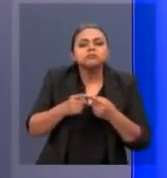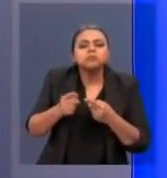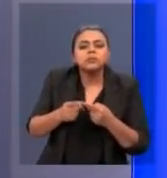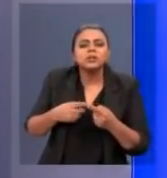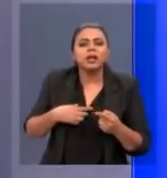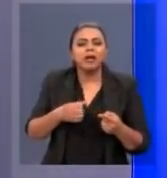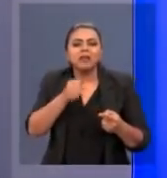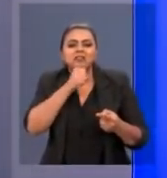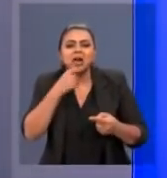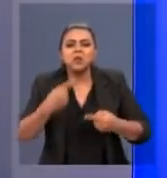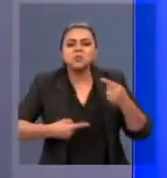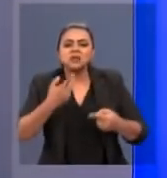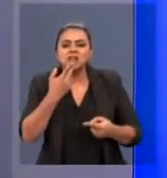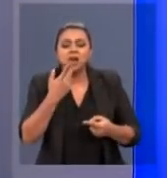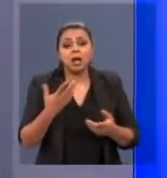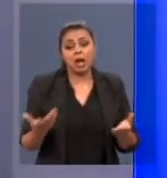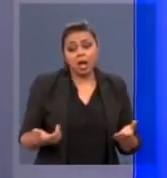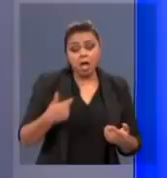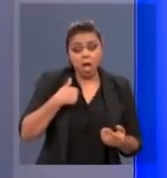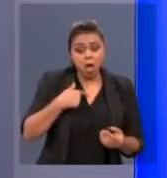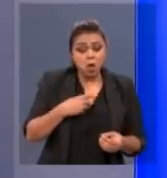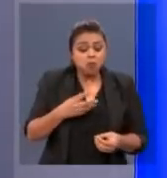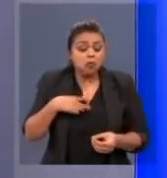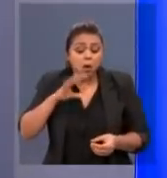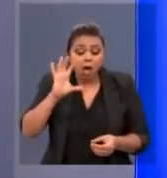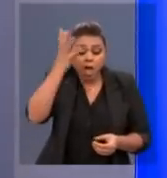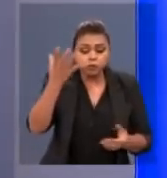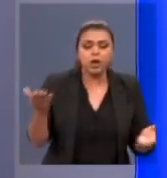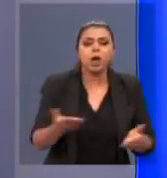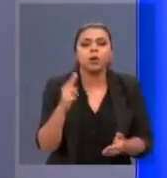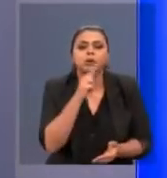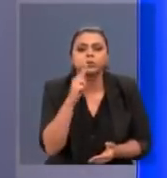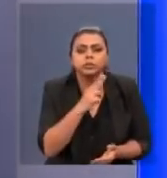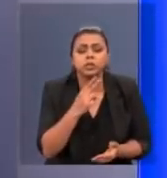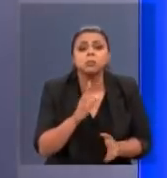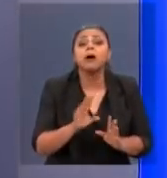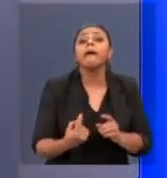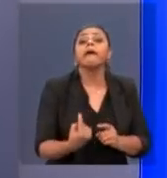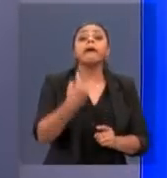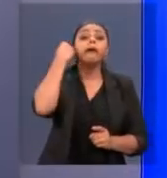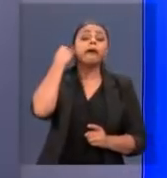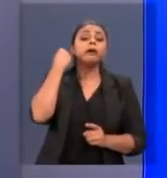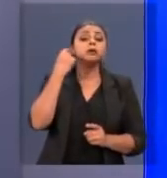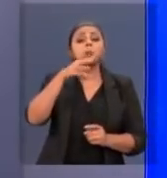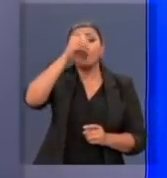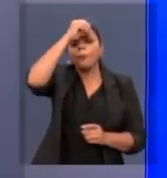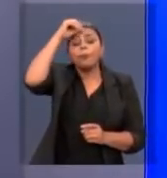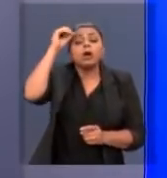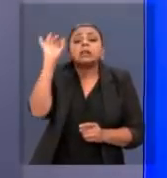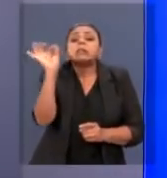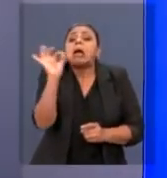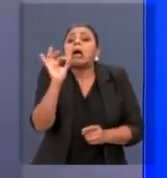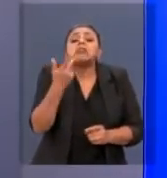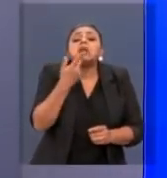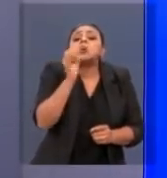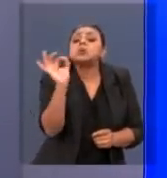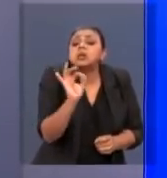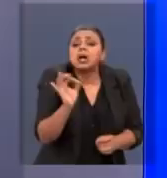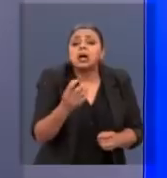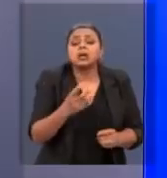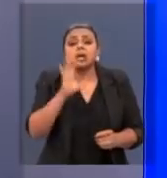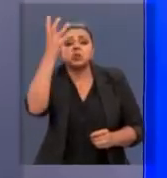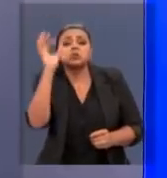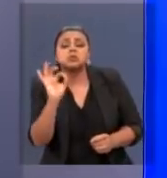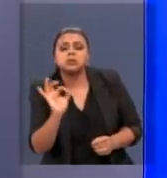usa cuidado a consequência rock na realidade a causa da nossa violência pessoal é o descaso que essa